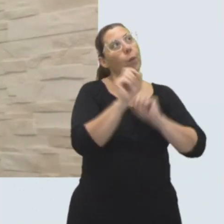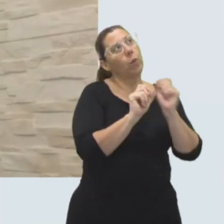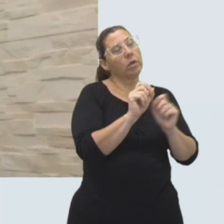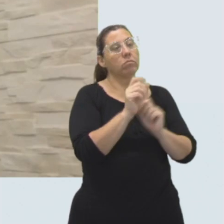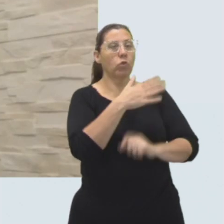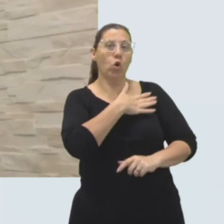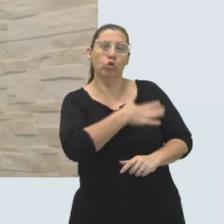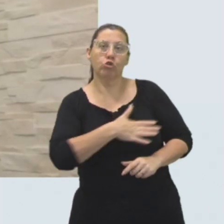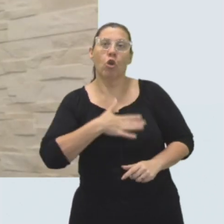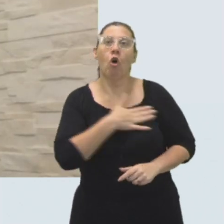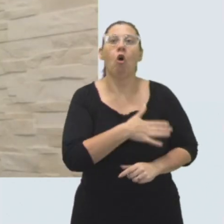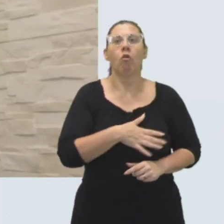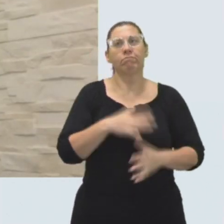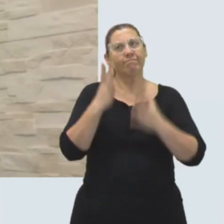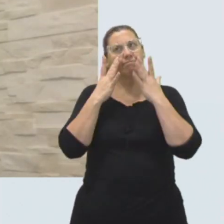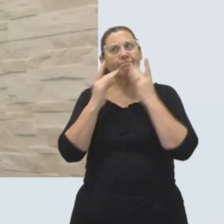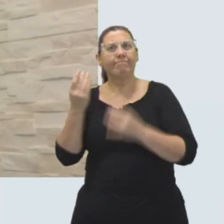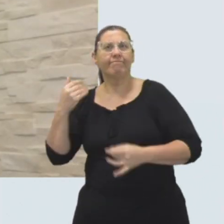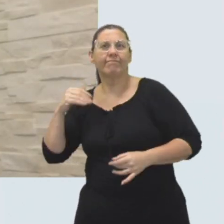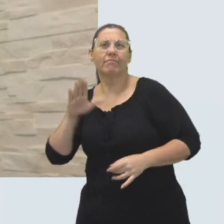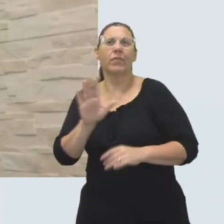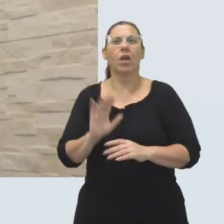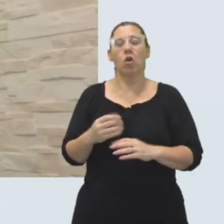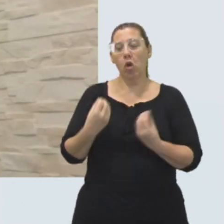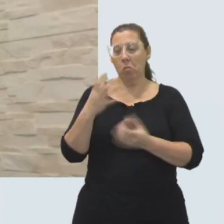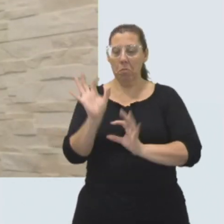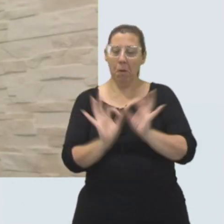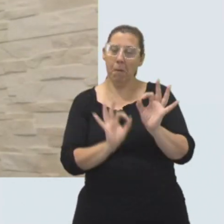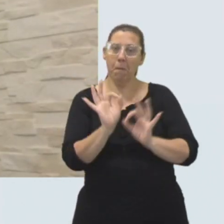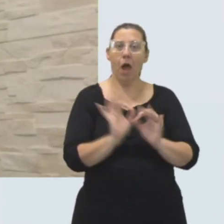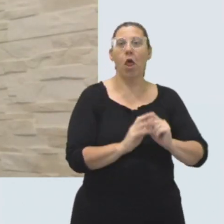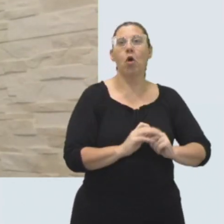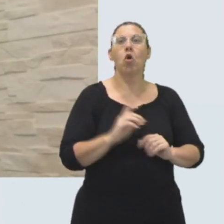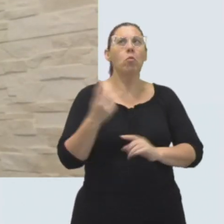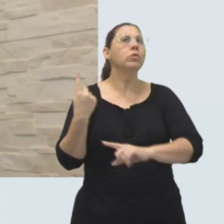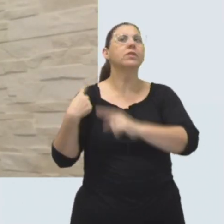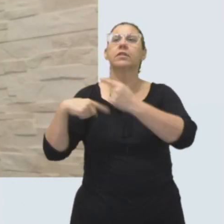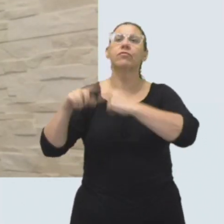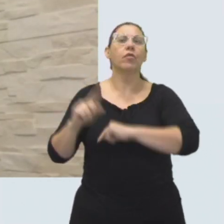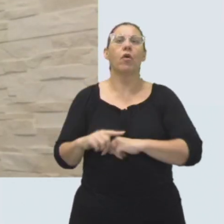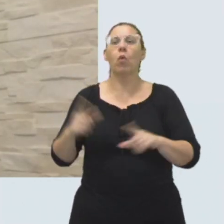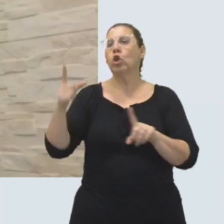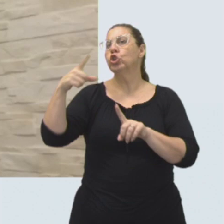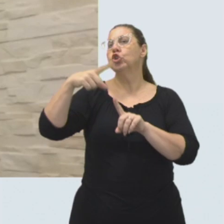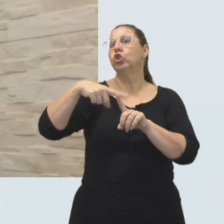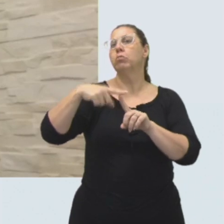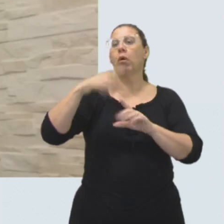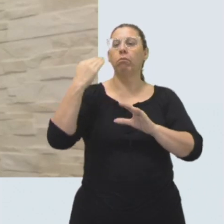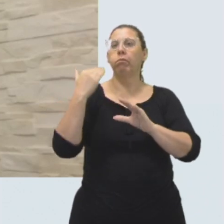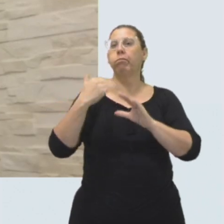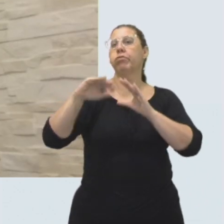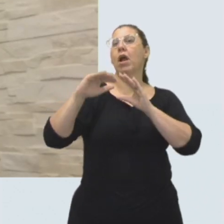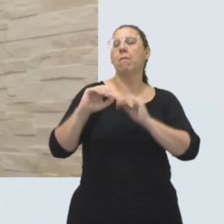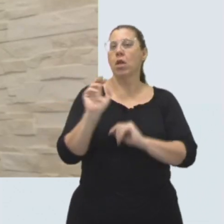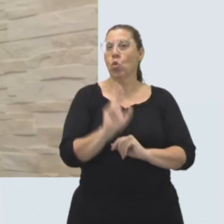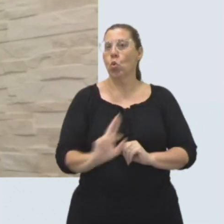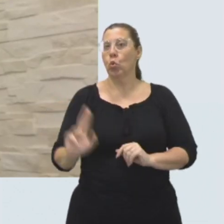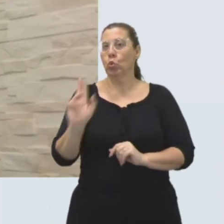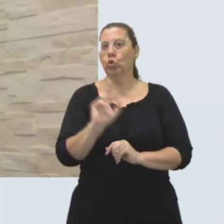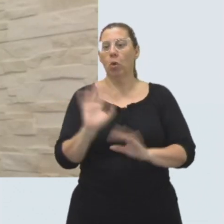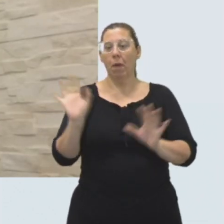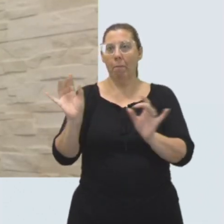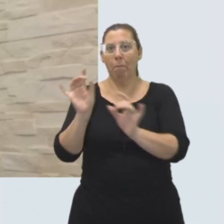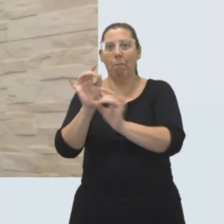apresentou a sua narrativa, como estabeleceu um conflito, como desenvolveu, que tipo de encaminhamentos utilizou para o